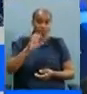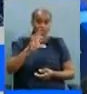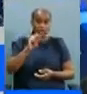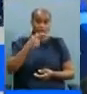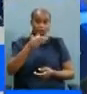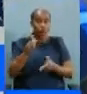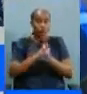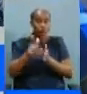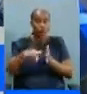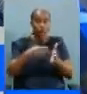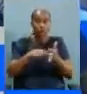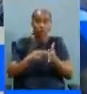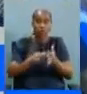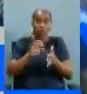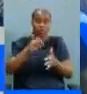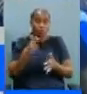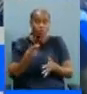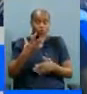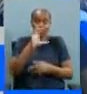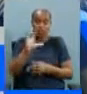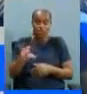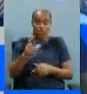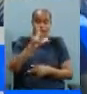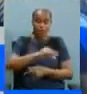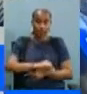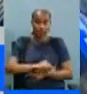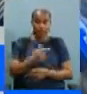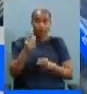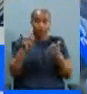da utilização destas tecnologias. Ou seja, que os países também